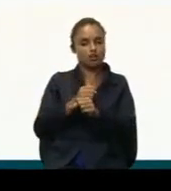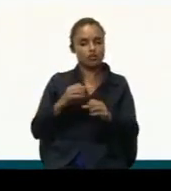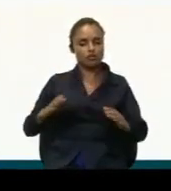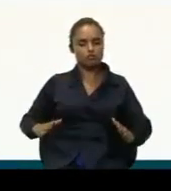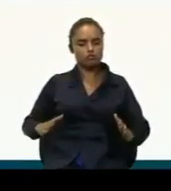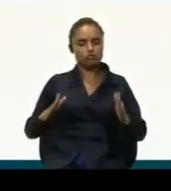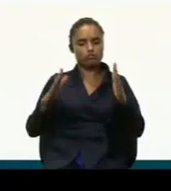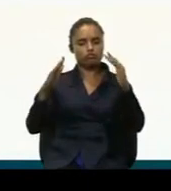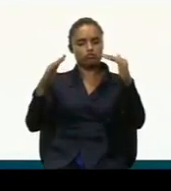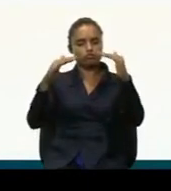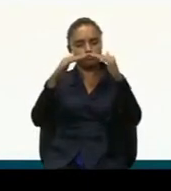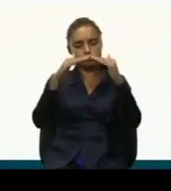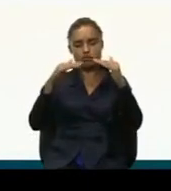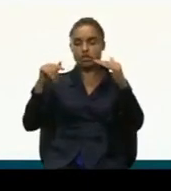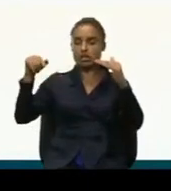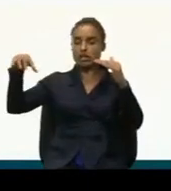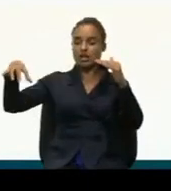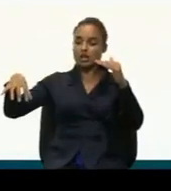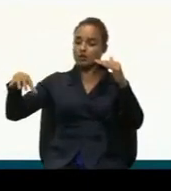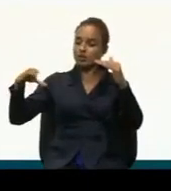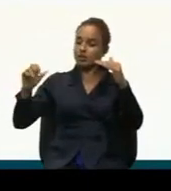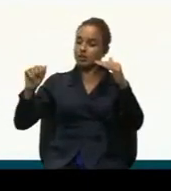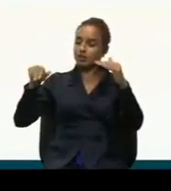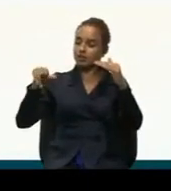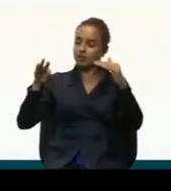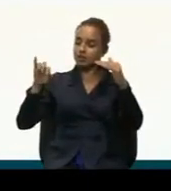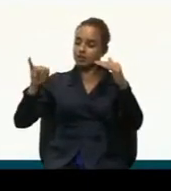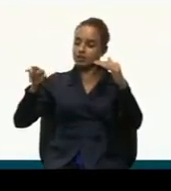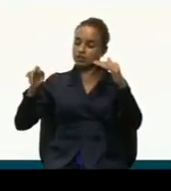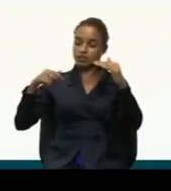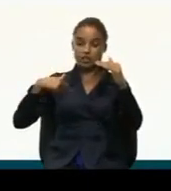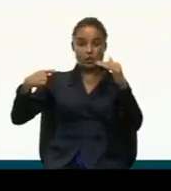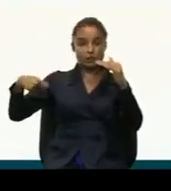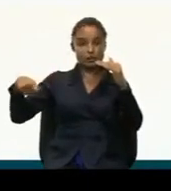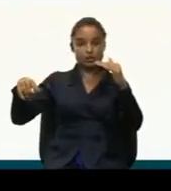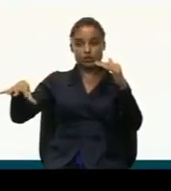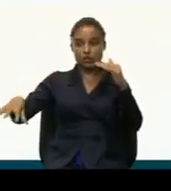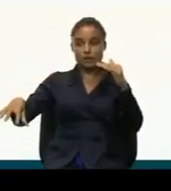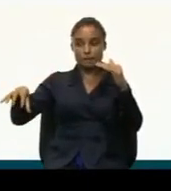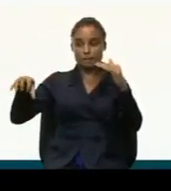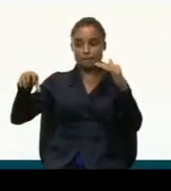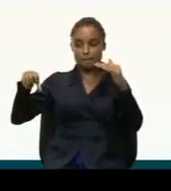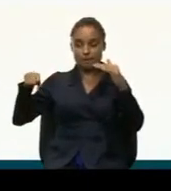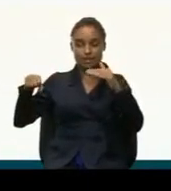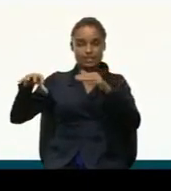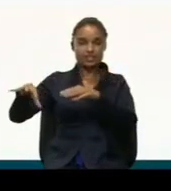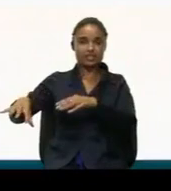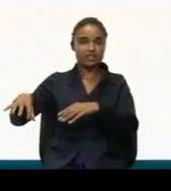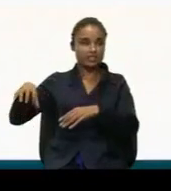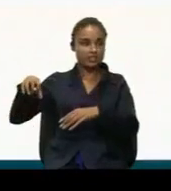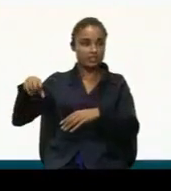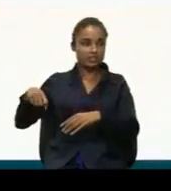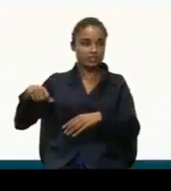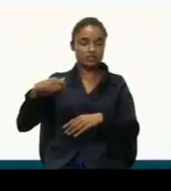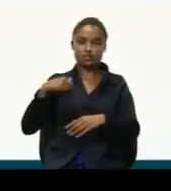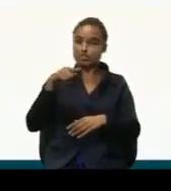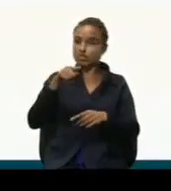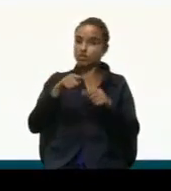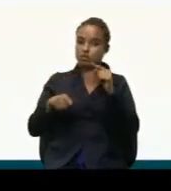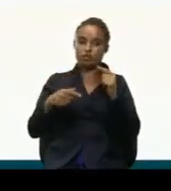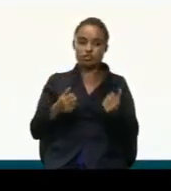gente entregar o empreendimento pro contratante. E lógico, você não vai entregar um empreendimento